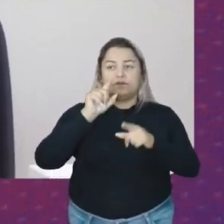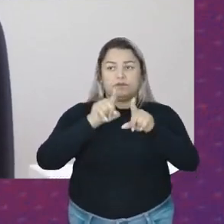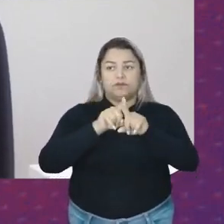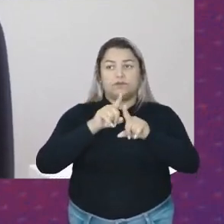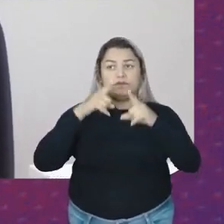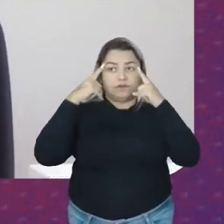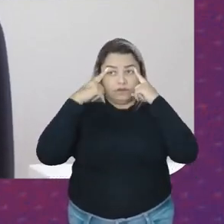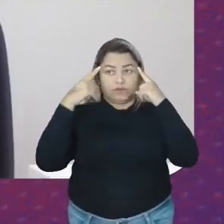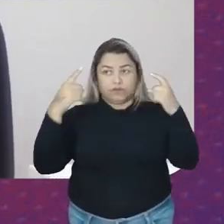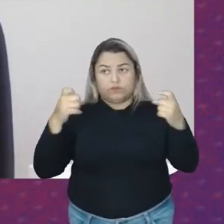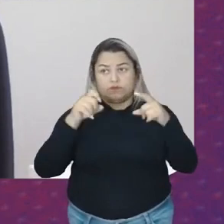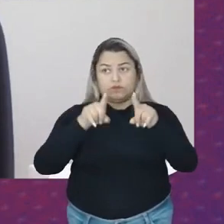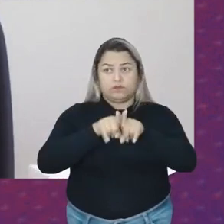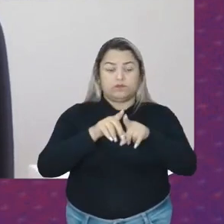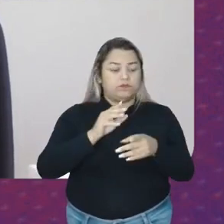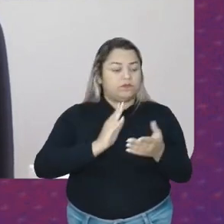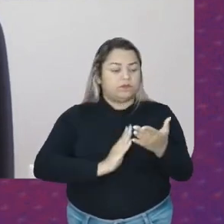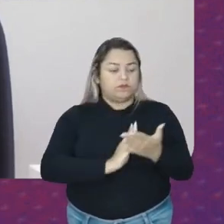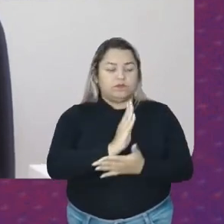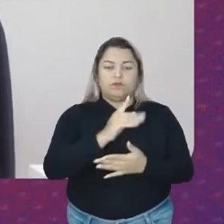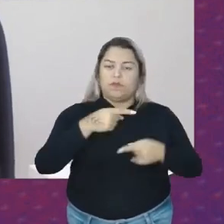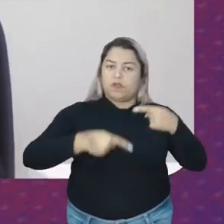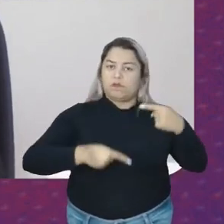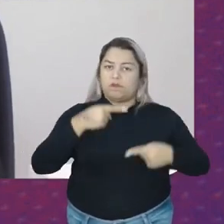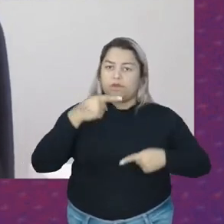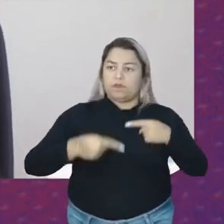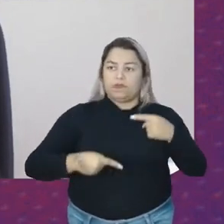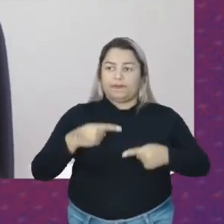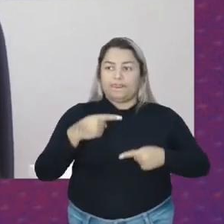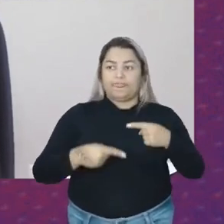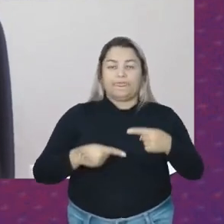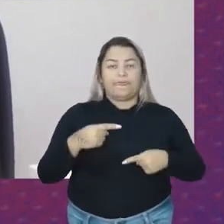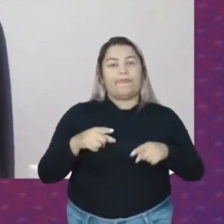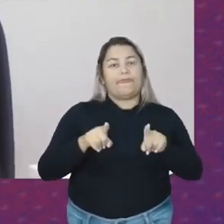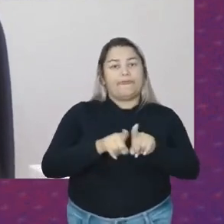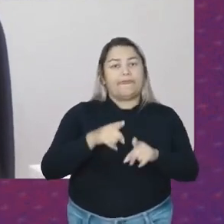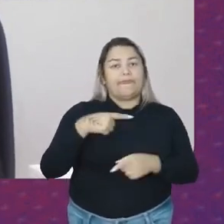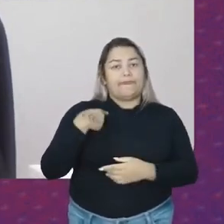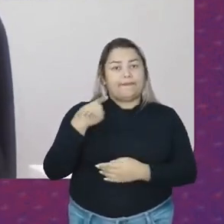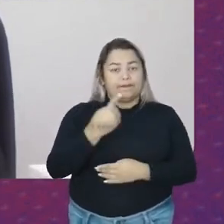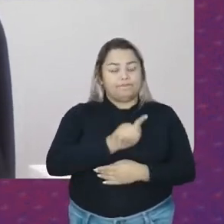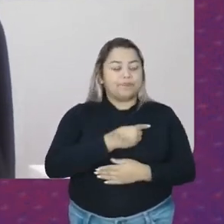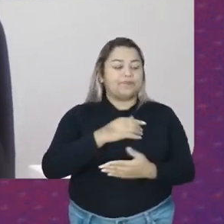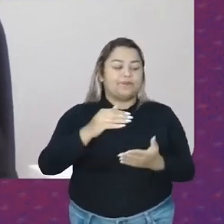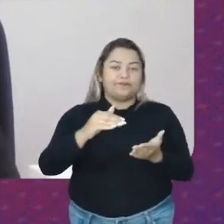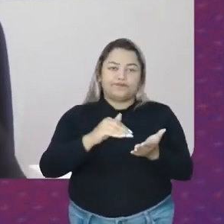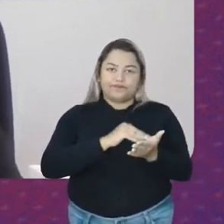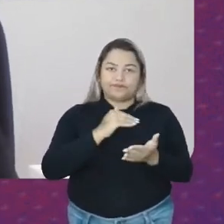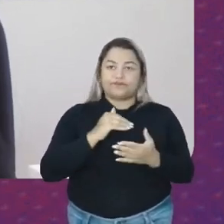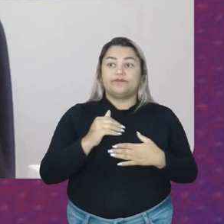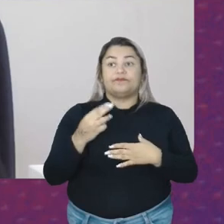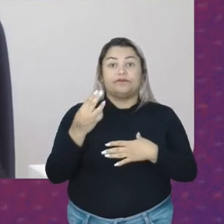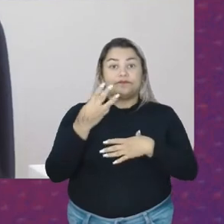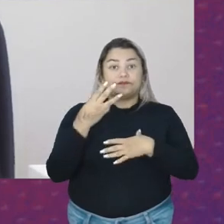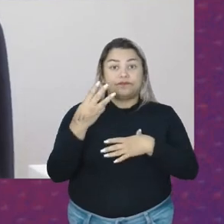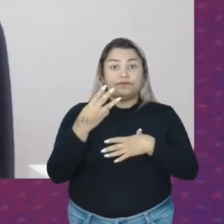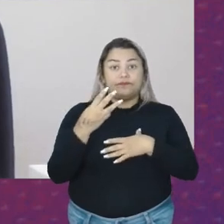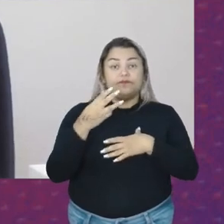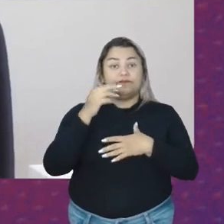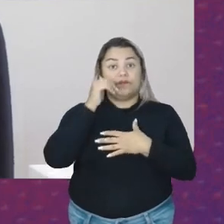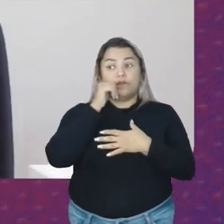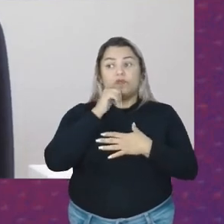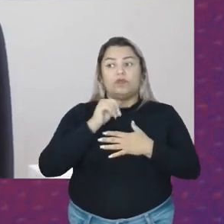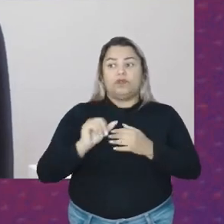que tem o tema da participação política e a nossa secretária executiva. Então, essas 3